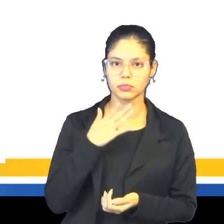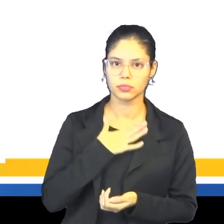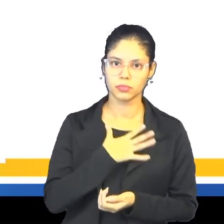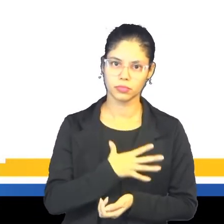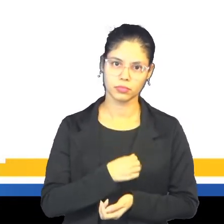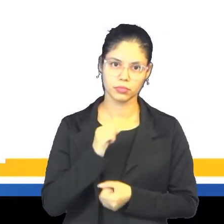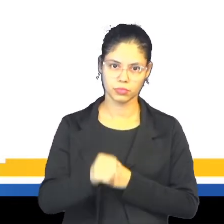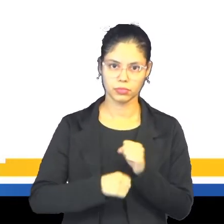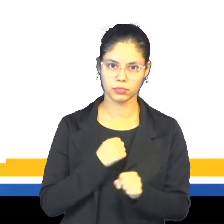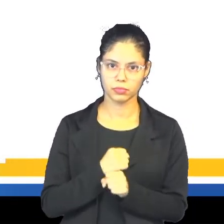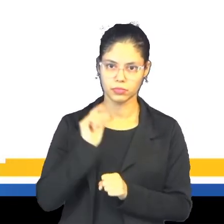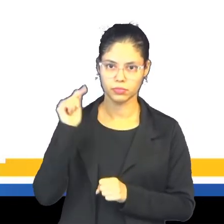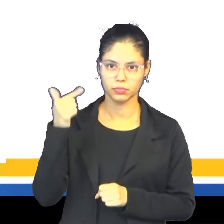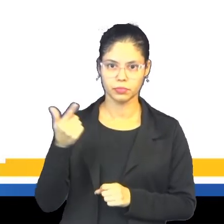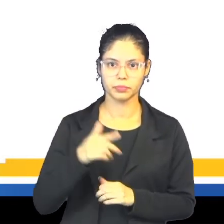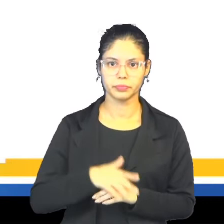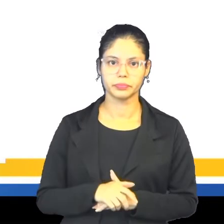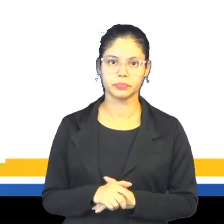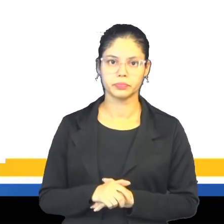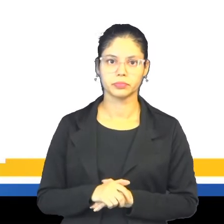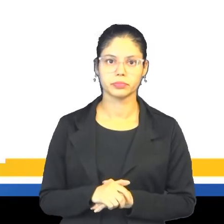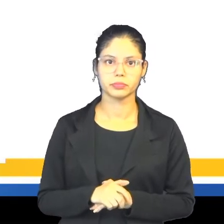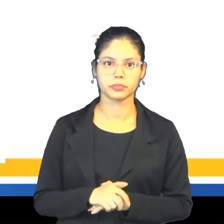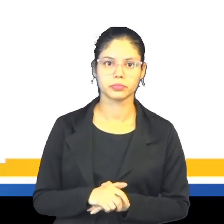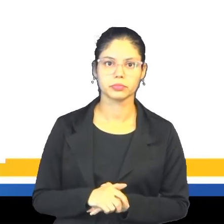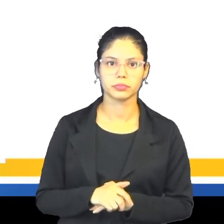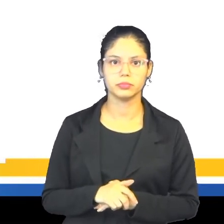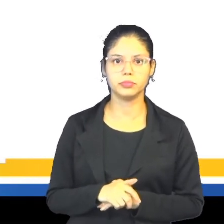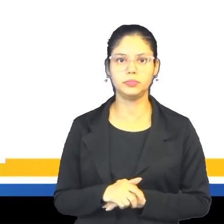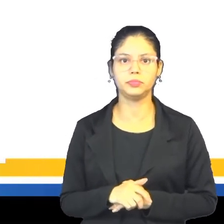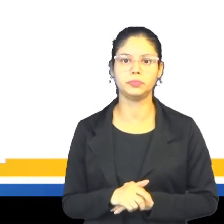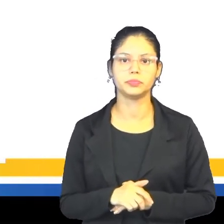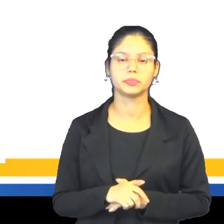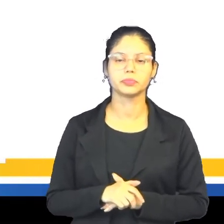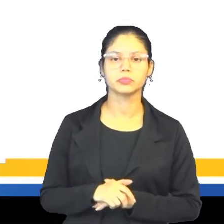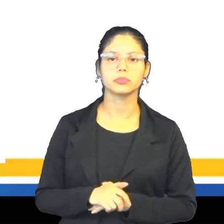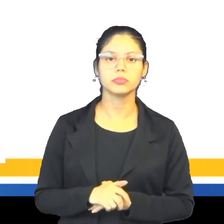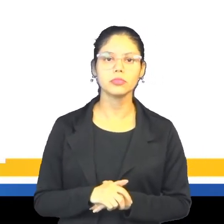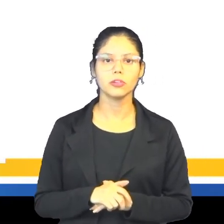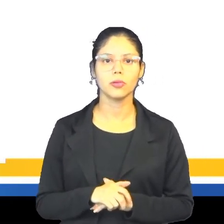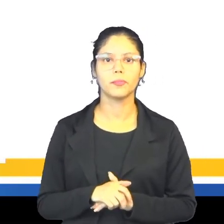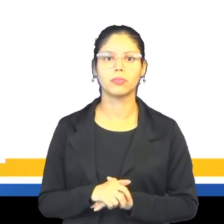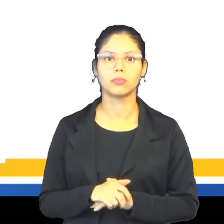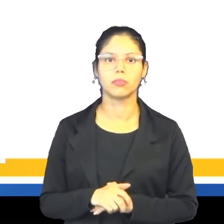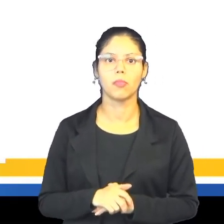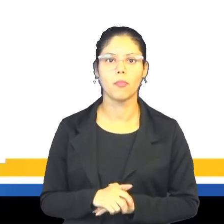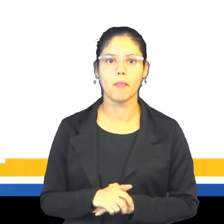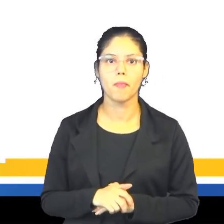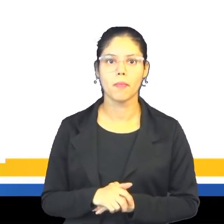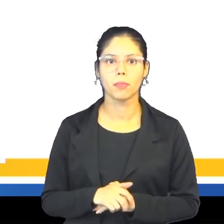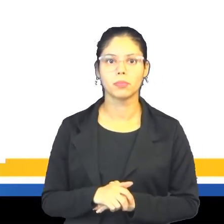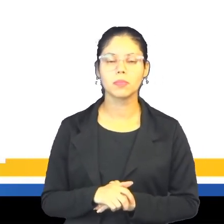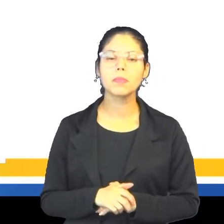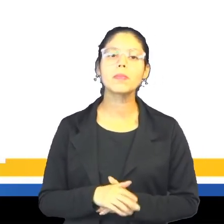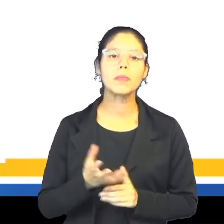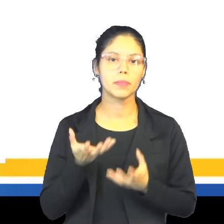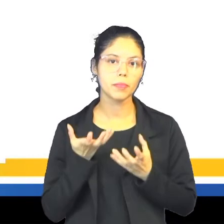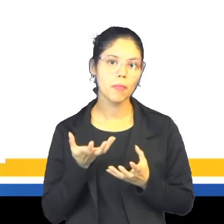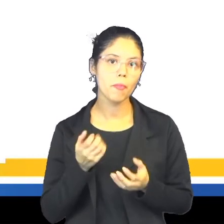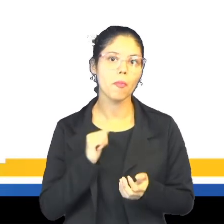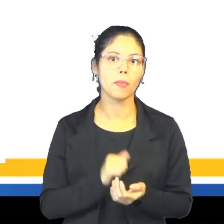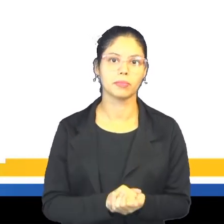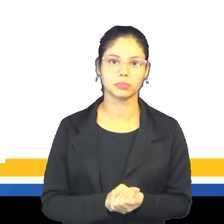se casa no verão que vem. Isabel, el dia de mi boda, quero que hagas